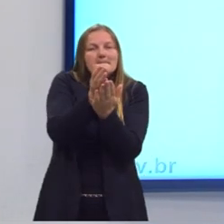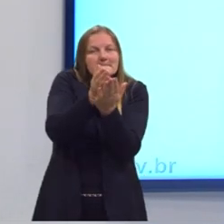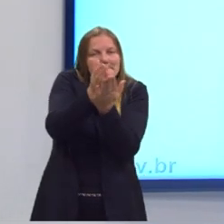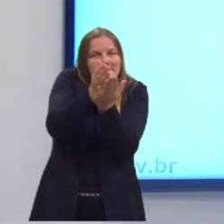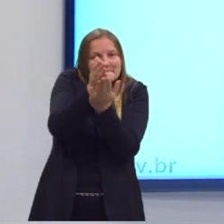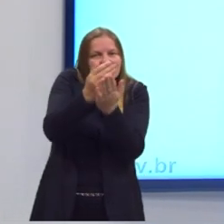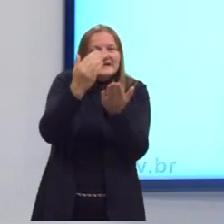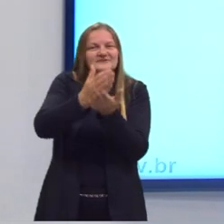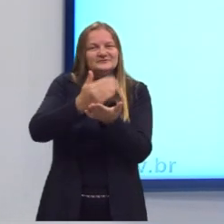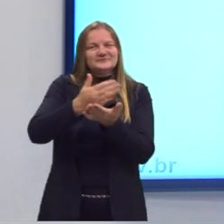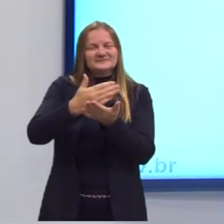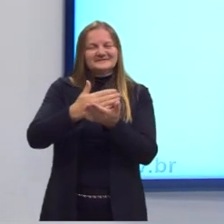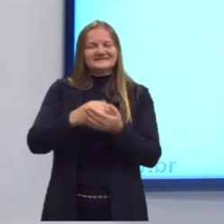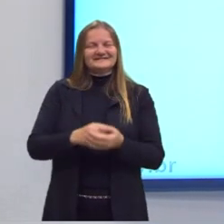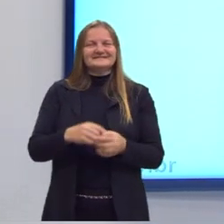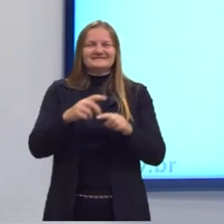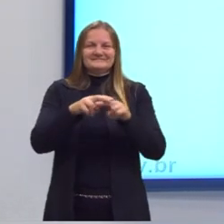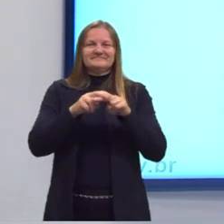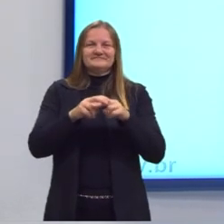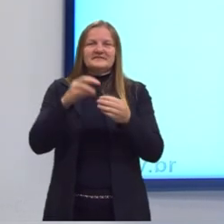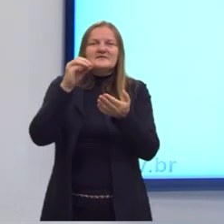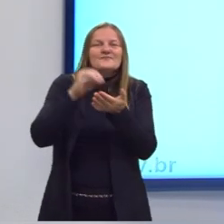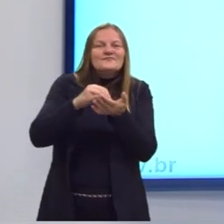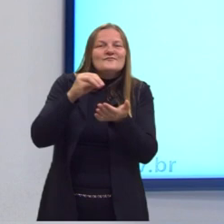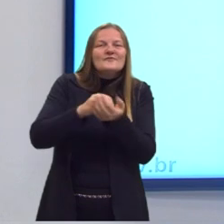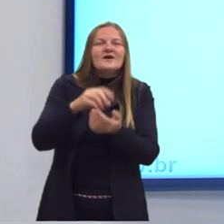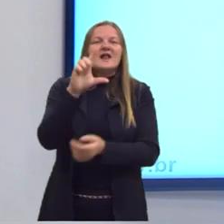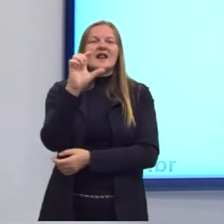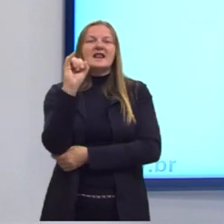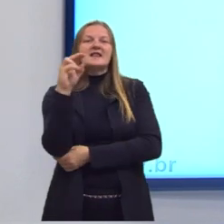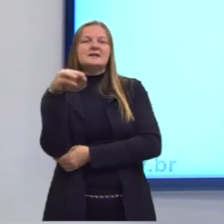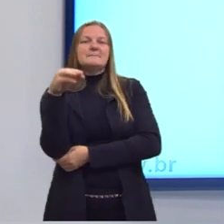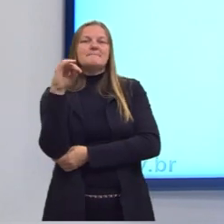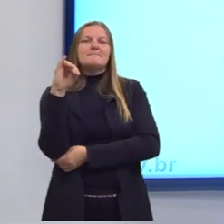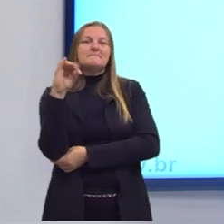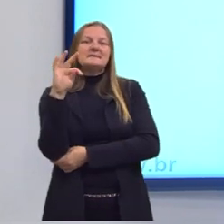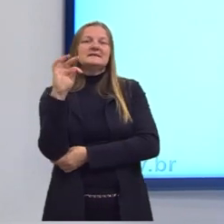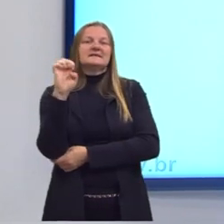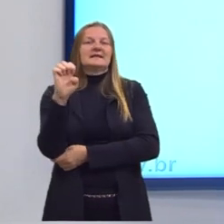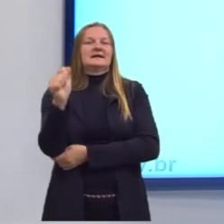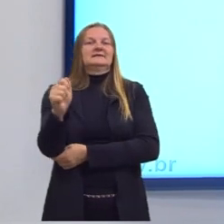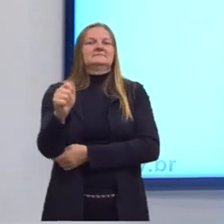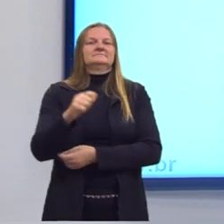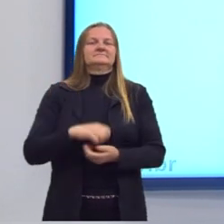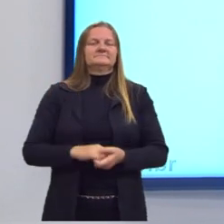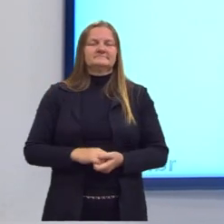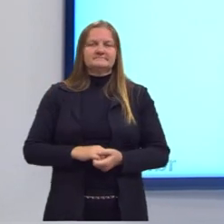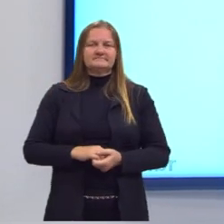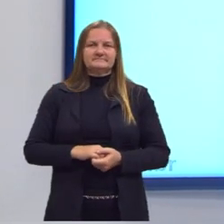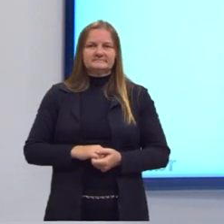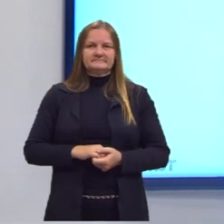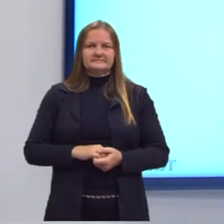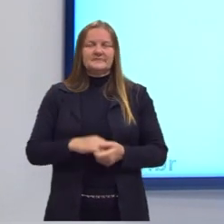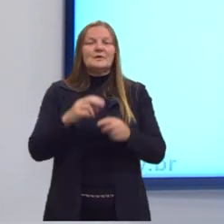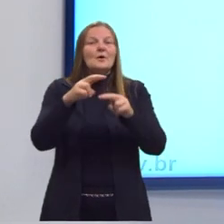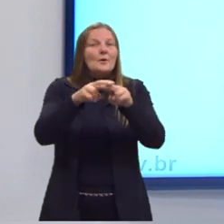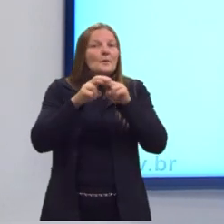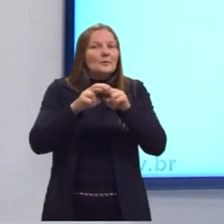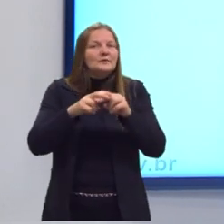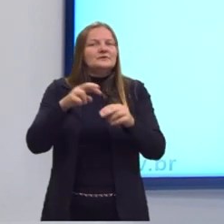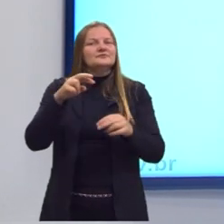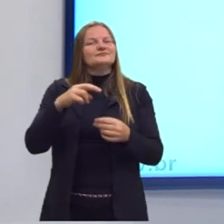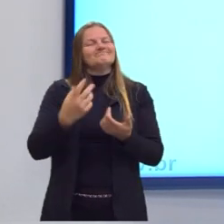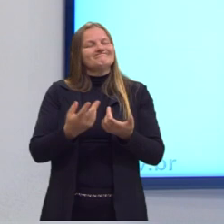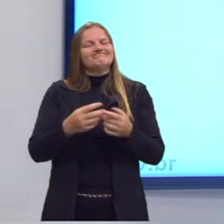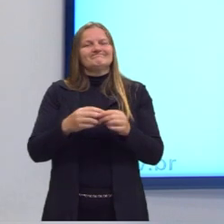meu bolo não é mesmo então eu tenho um reagente que limita a quantidade e a obtido e por essa razão vai